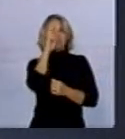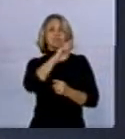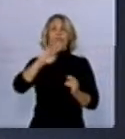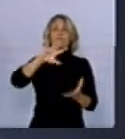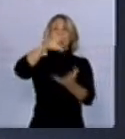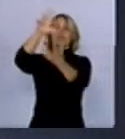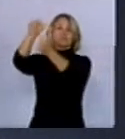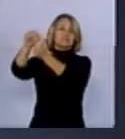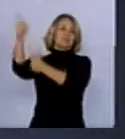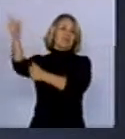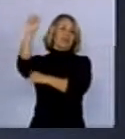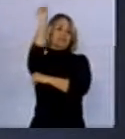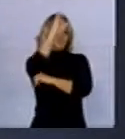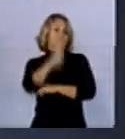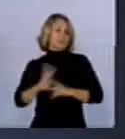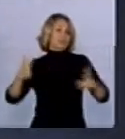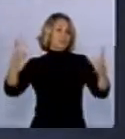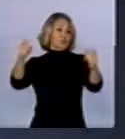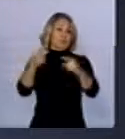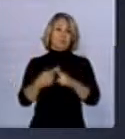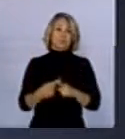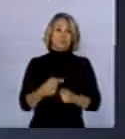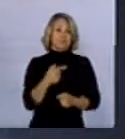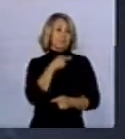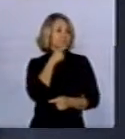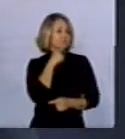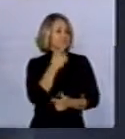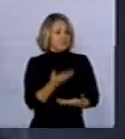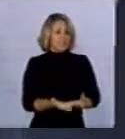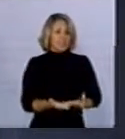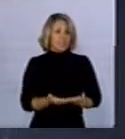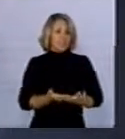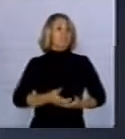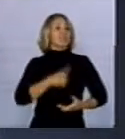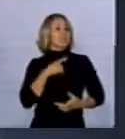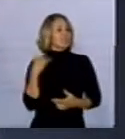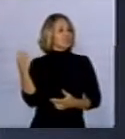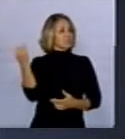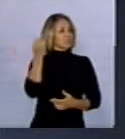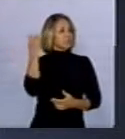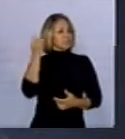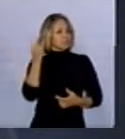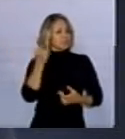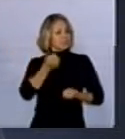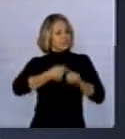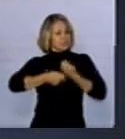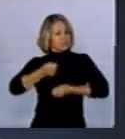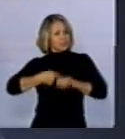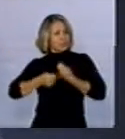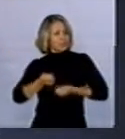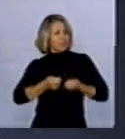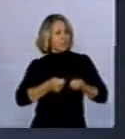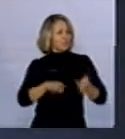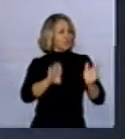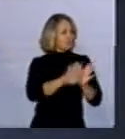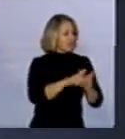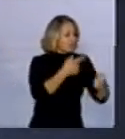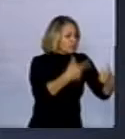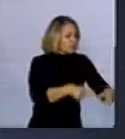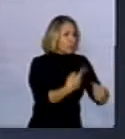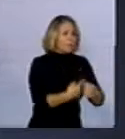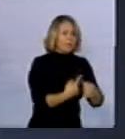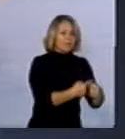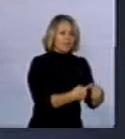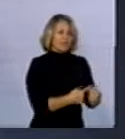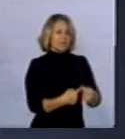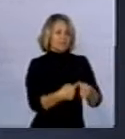internacionalmente produzido. Porque ninguém de tamanha relevância econômica vai chegar num pequeno centro, vai alcançar o